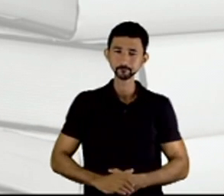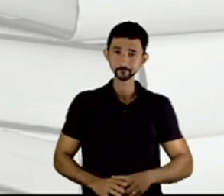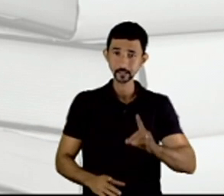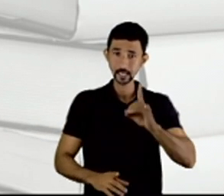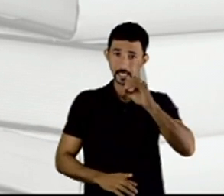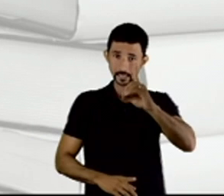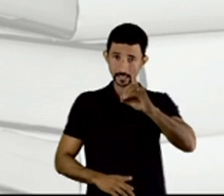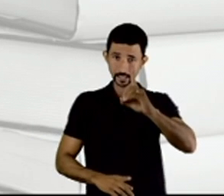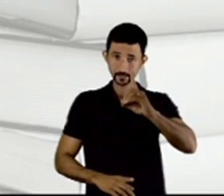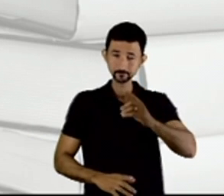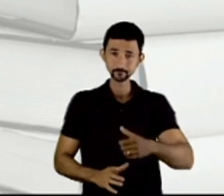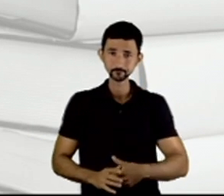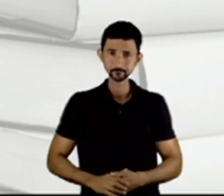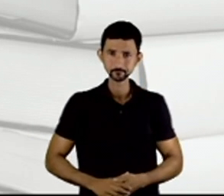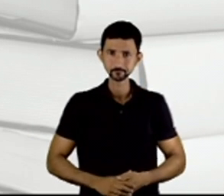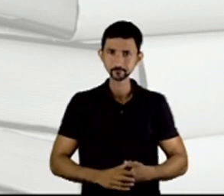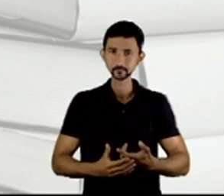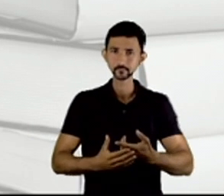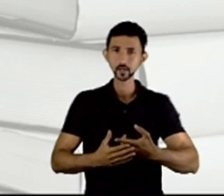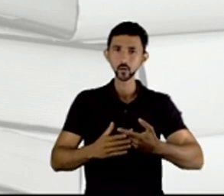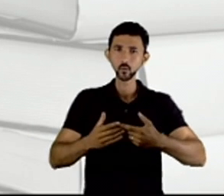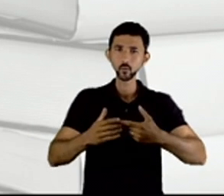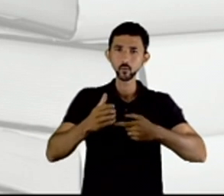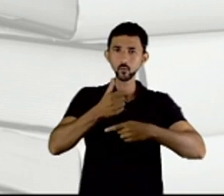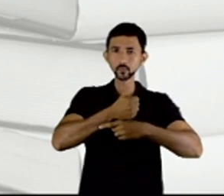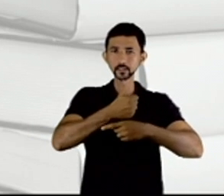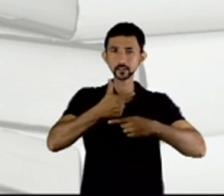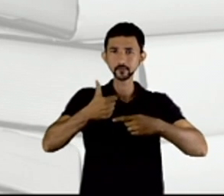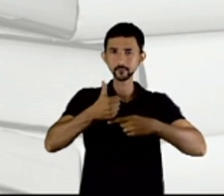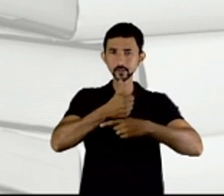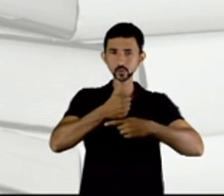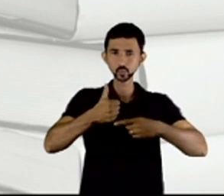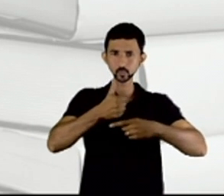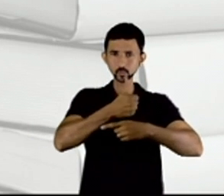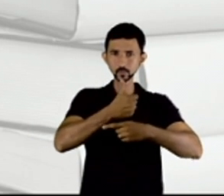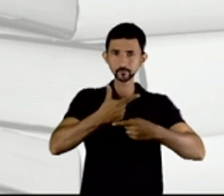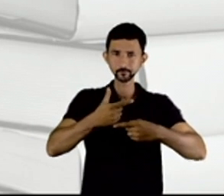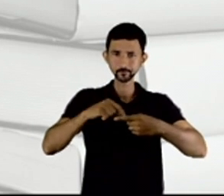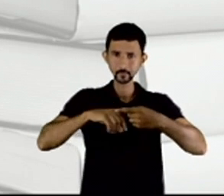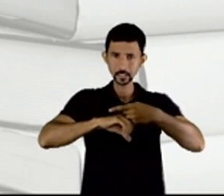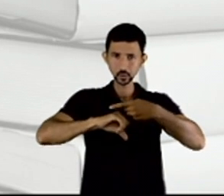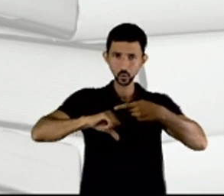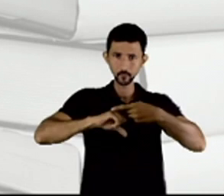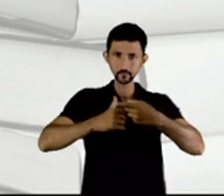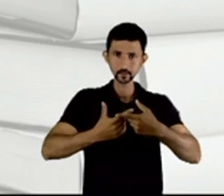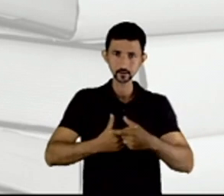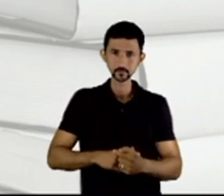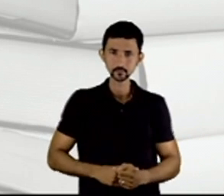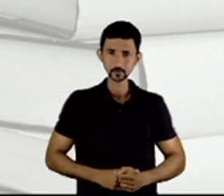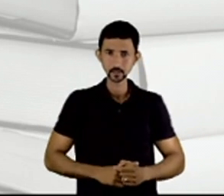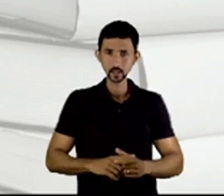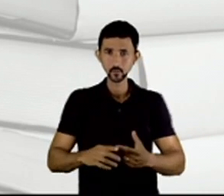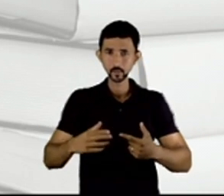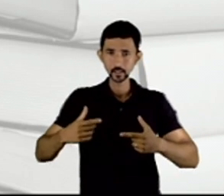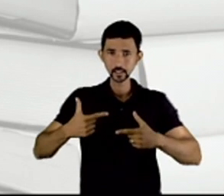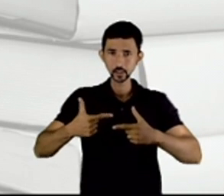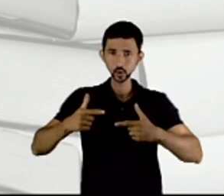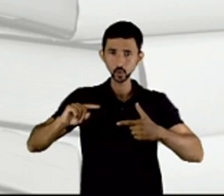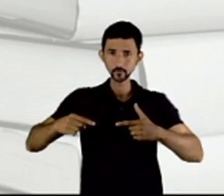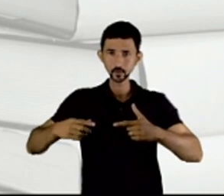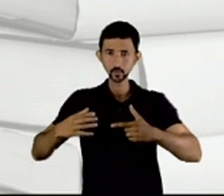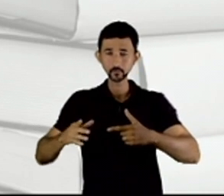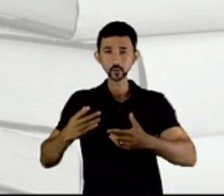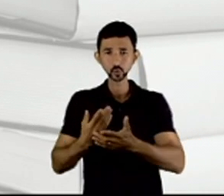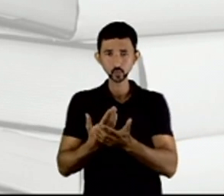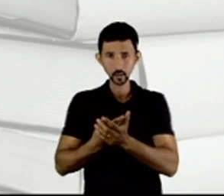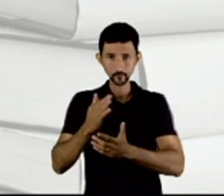D, pelo fato de não ser 0, ele tem uma parte inteira ali, que é o 2, ele segue um outro padrão, que a gente vai estudar